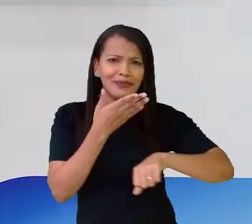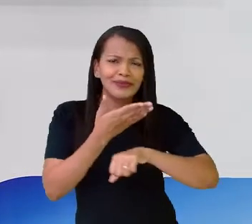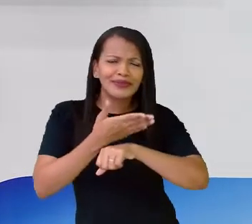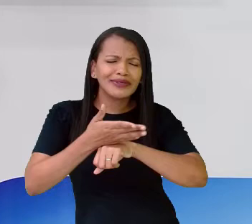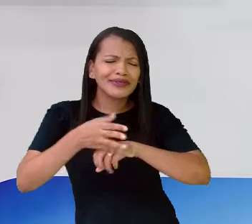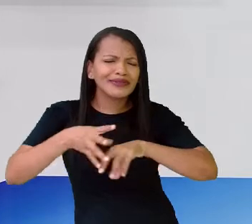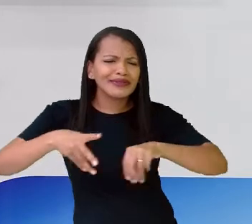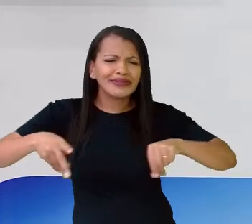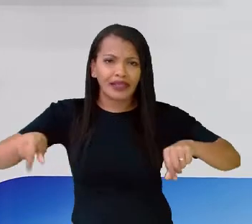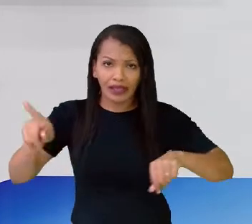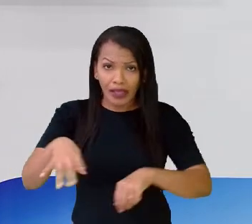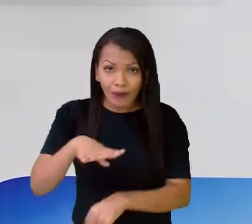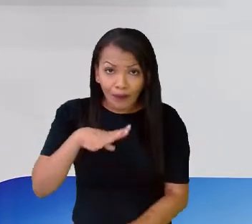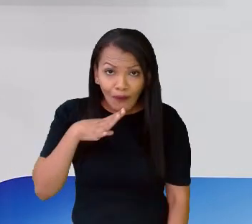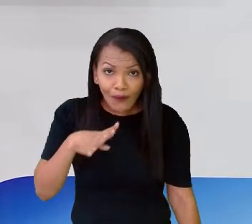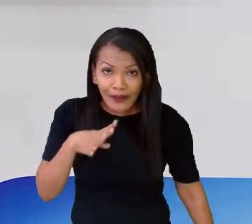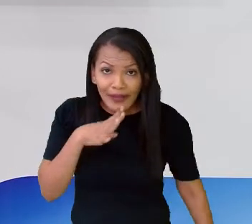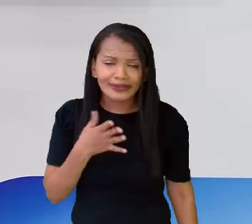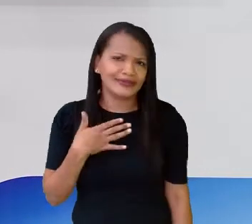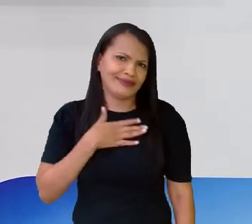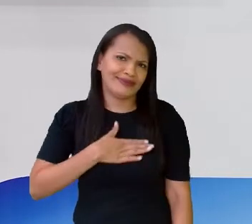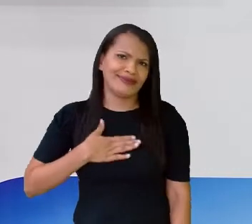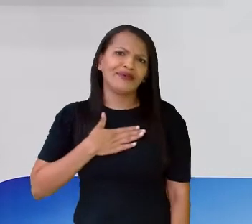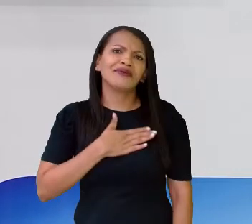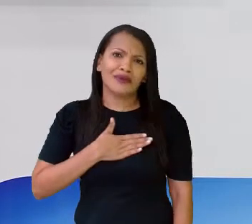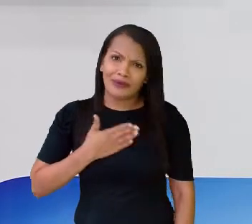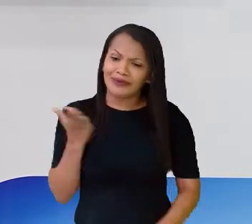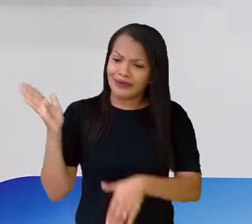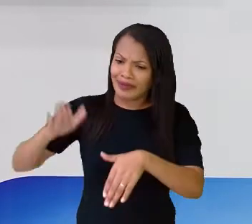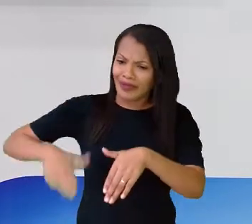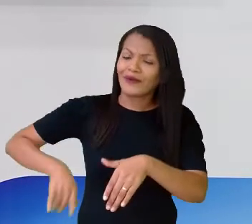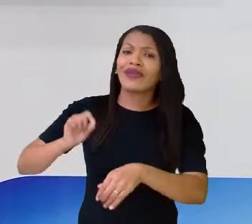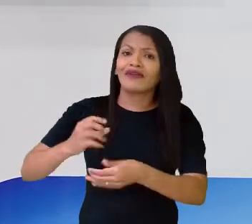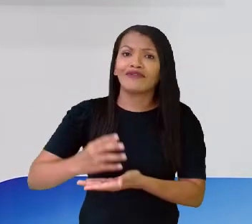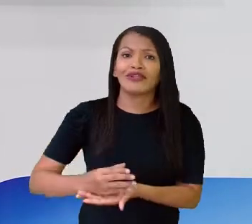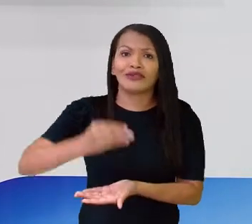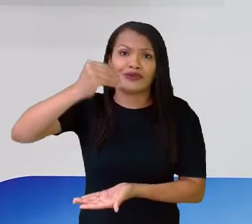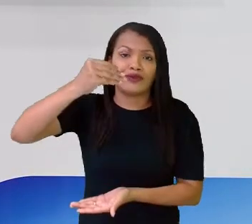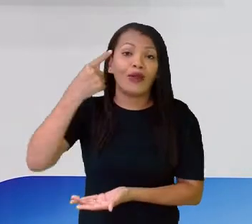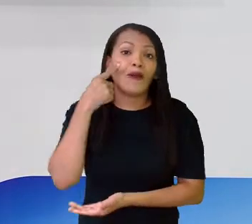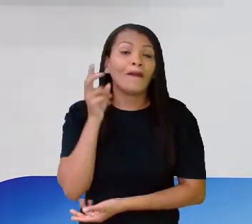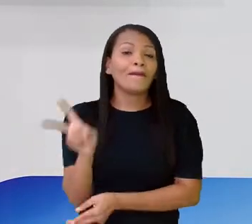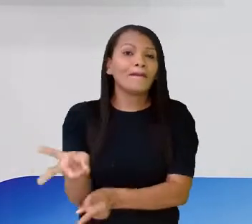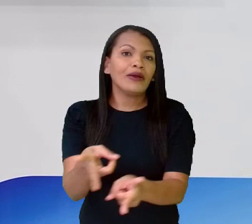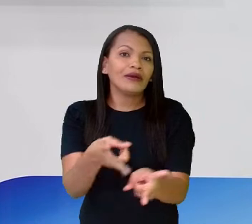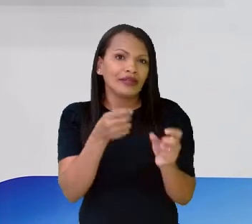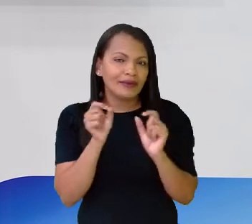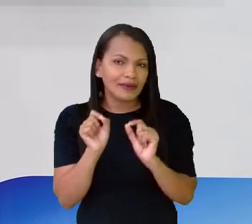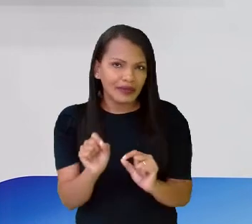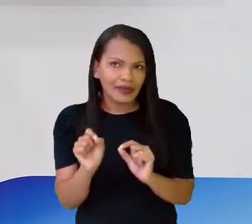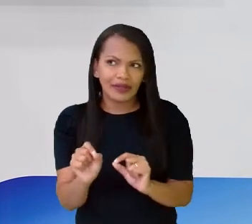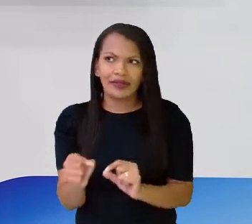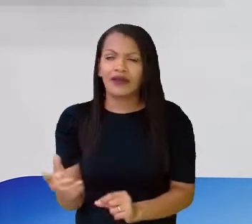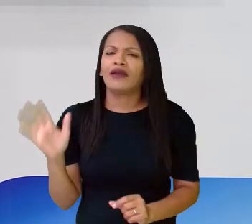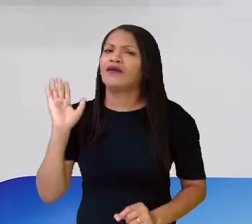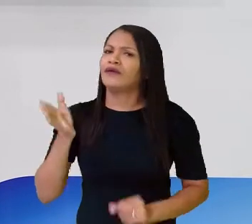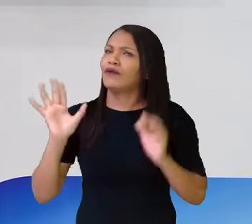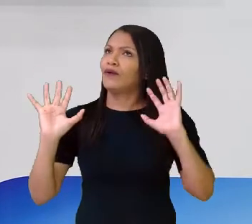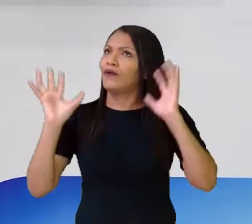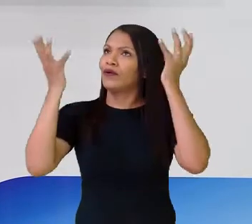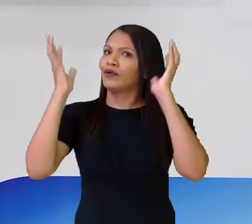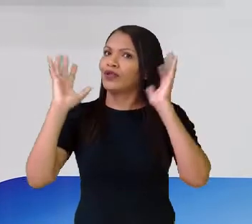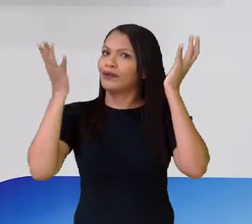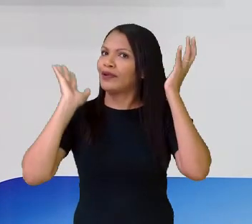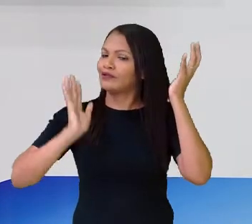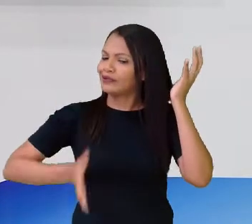é uma praia muito conhecida pra gente, muito querida, que é Fernando de Noronha. Então, a gente observa aqui, olha, provavelmente o clima aqui já é